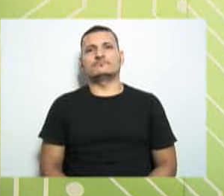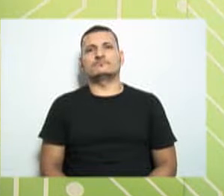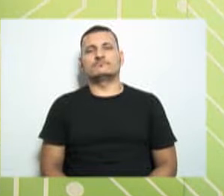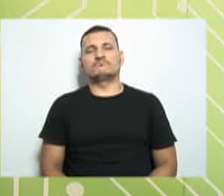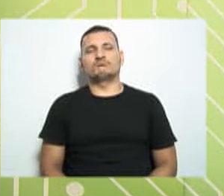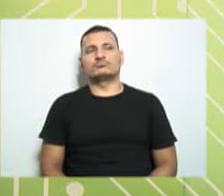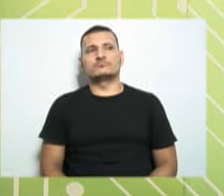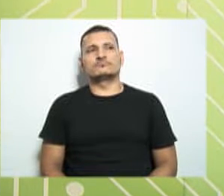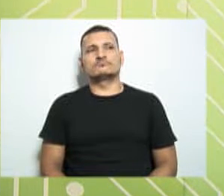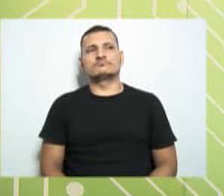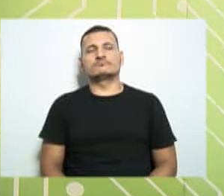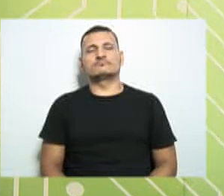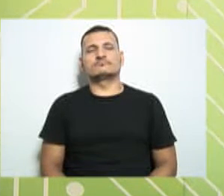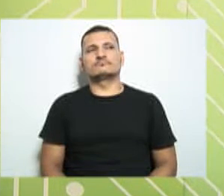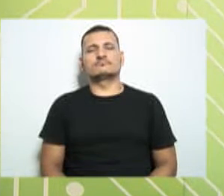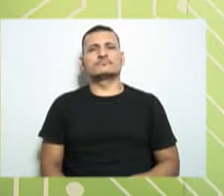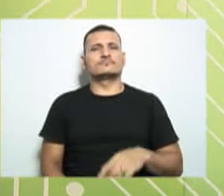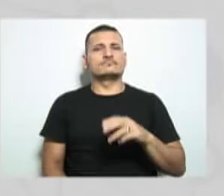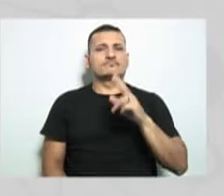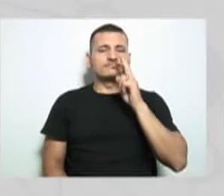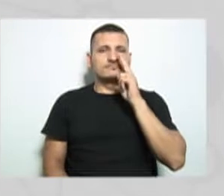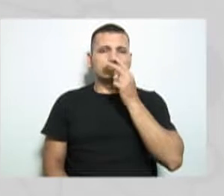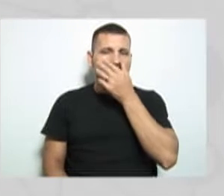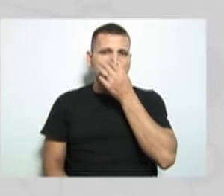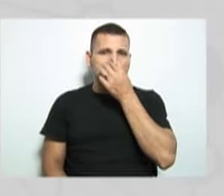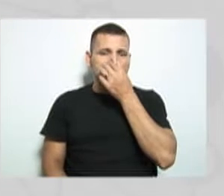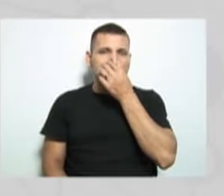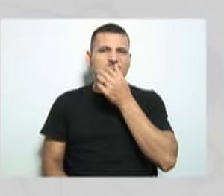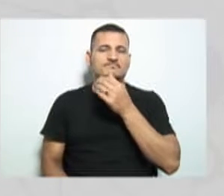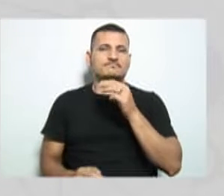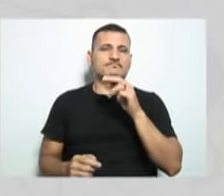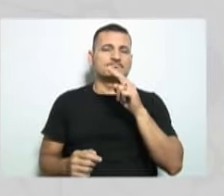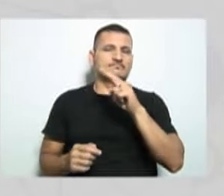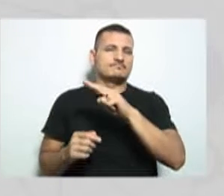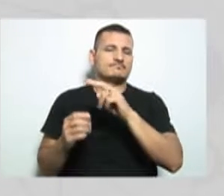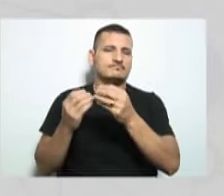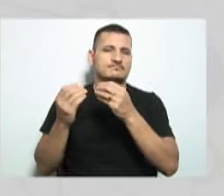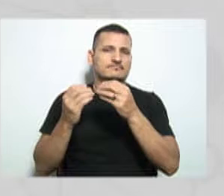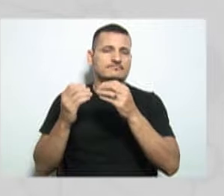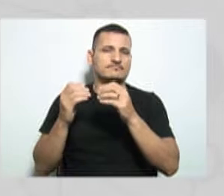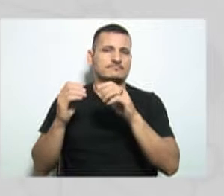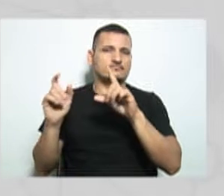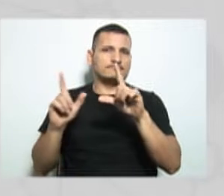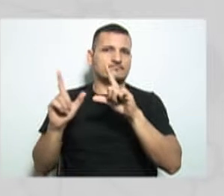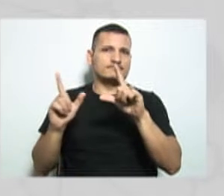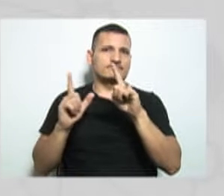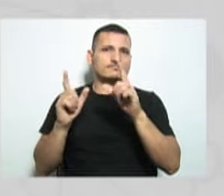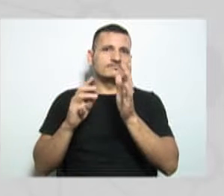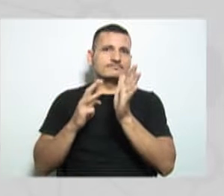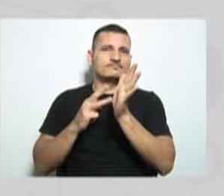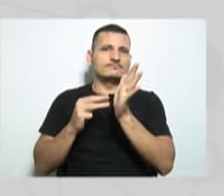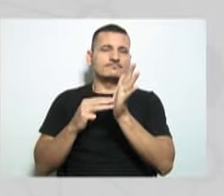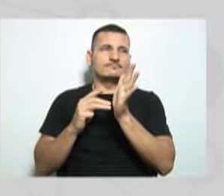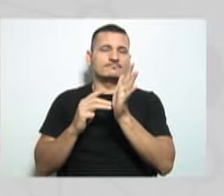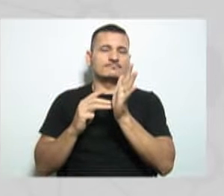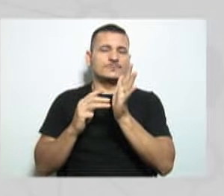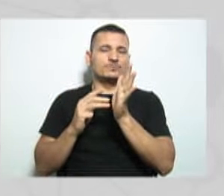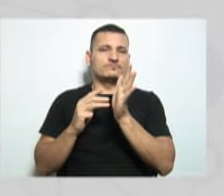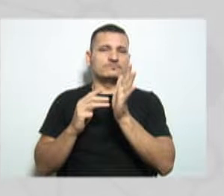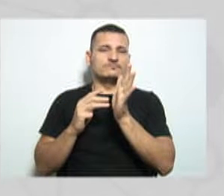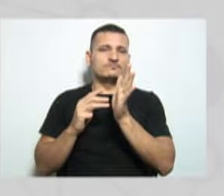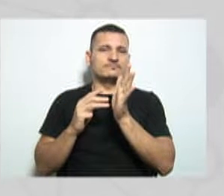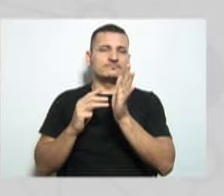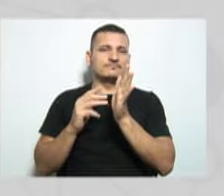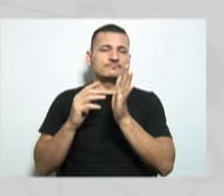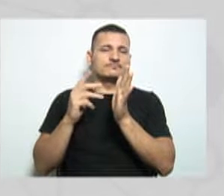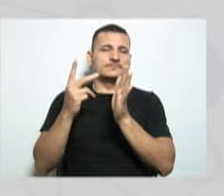como está sendo feita a termologia. Nesse método, a empresa não dá atenção a seus custos ou demanda, pois tem na